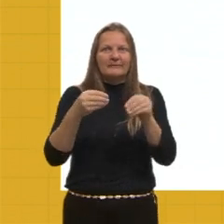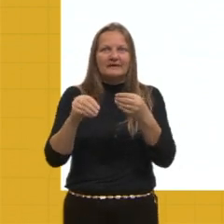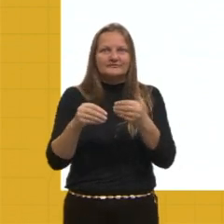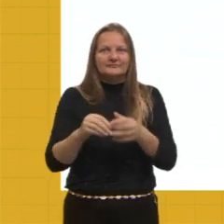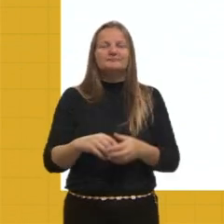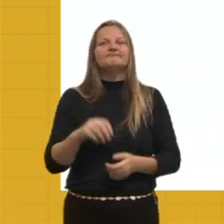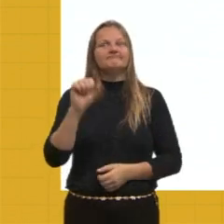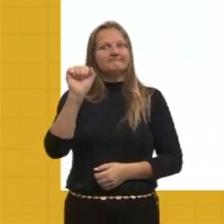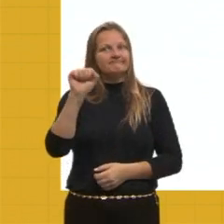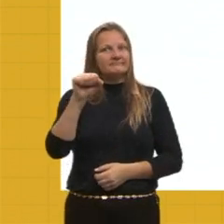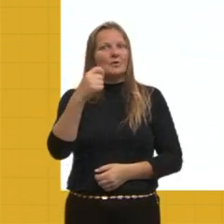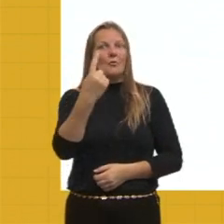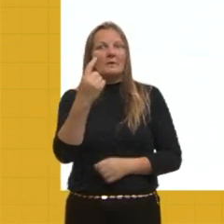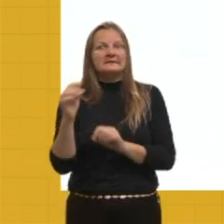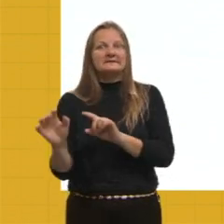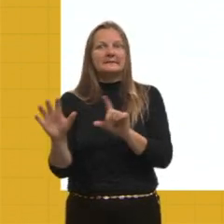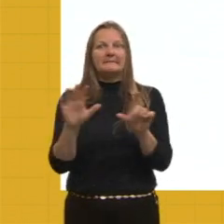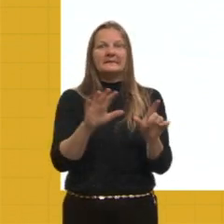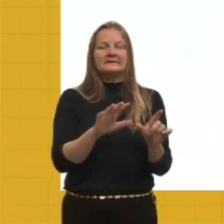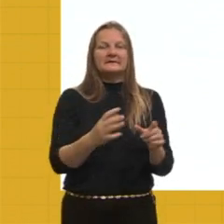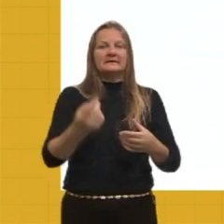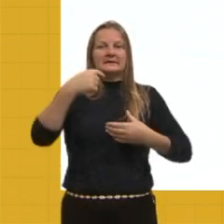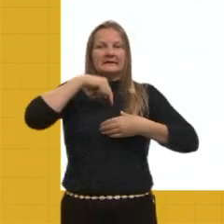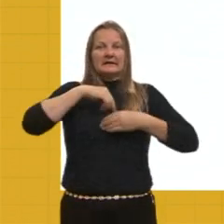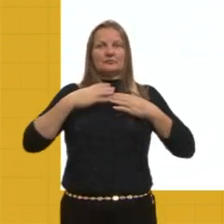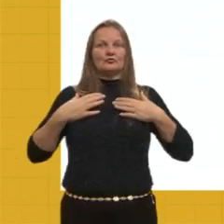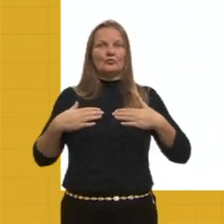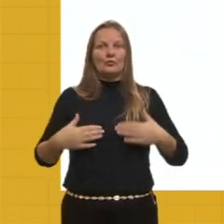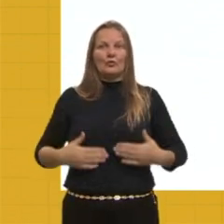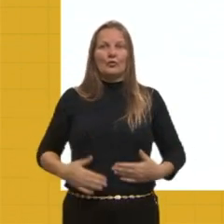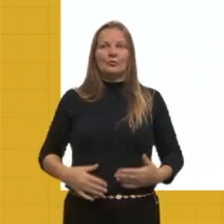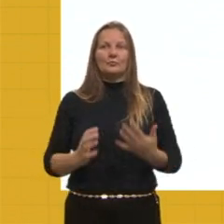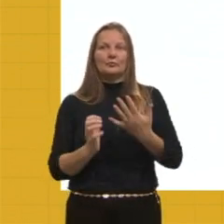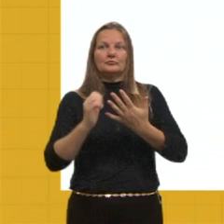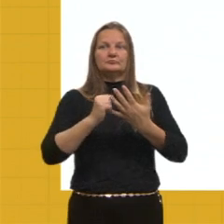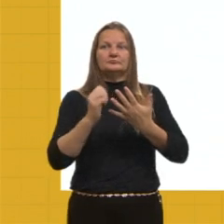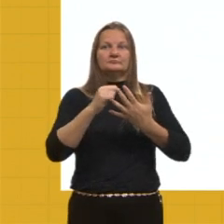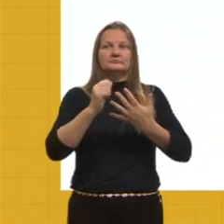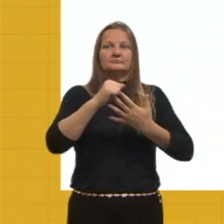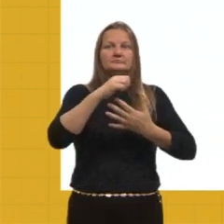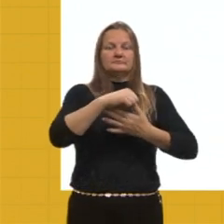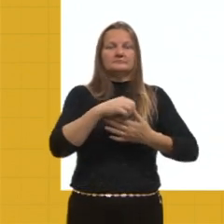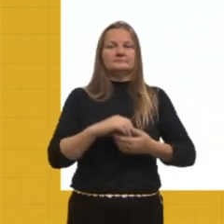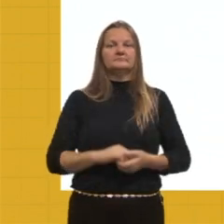né Desse microplástico que vai passando então através das cadeias alimentares